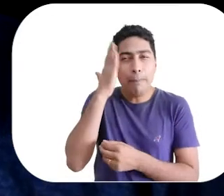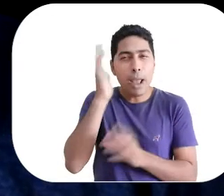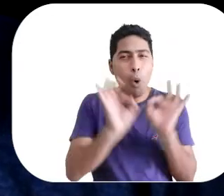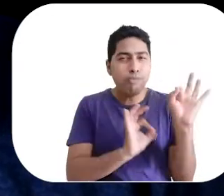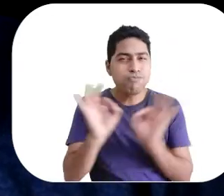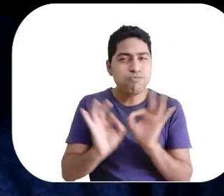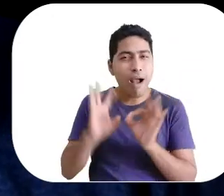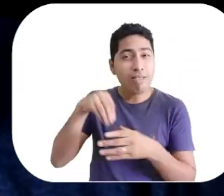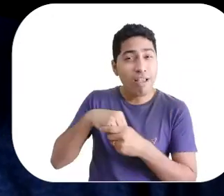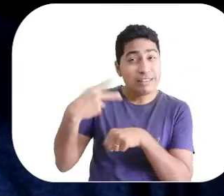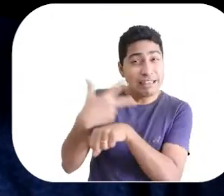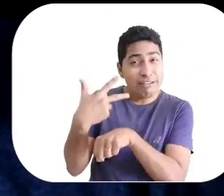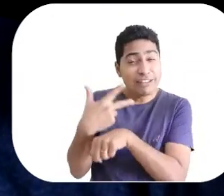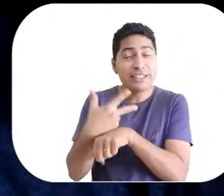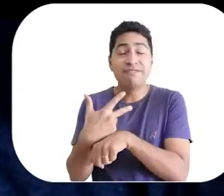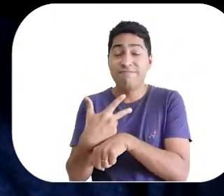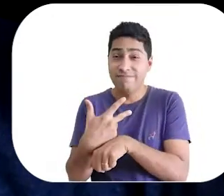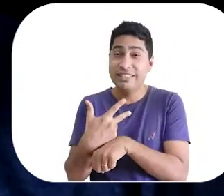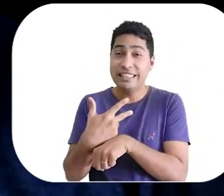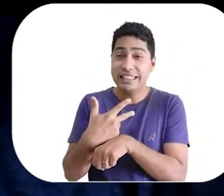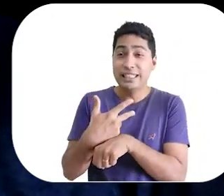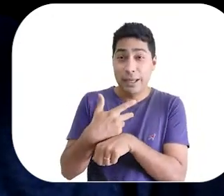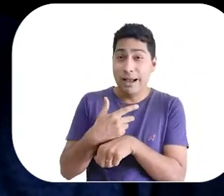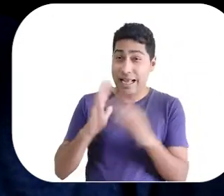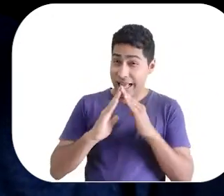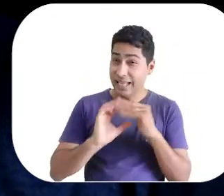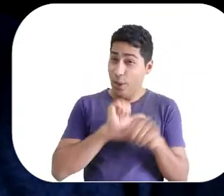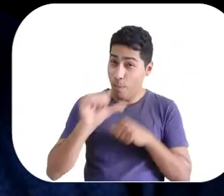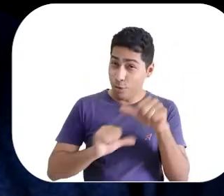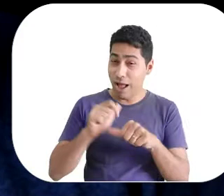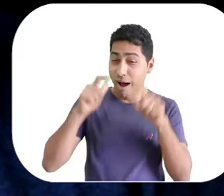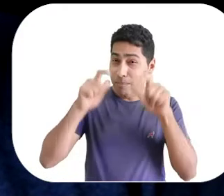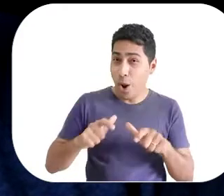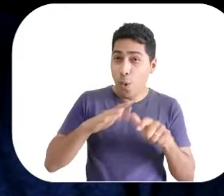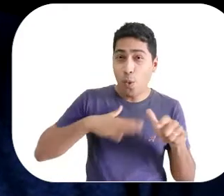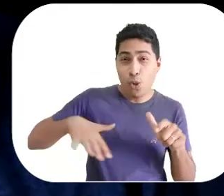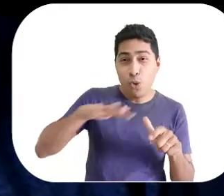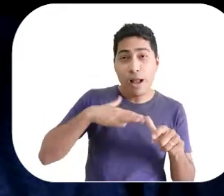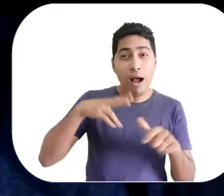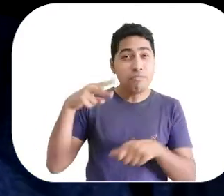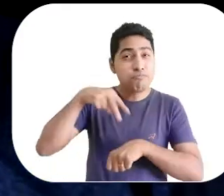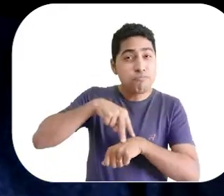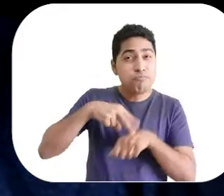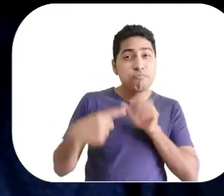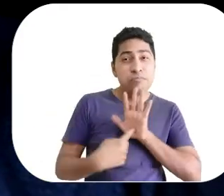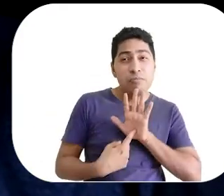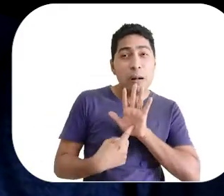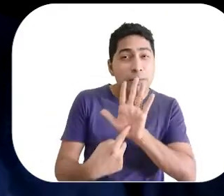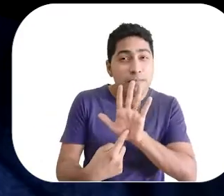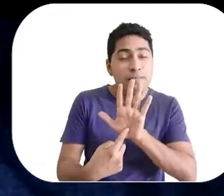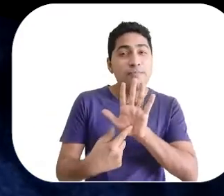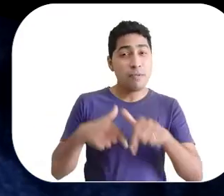equilibrar isso dentro da cena, né? Transformar a sua casa num ambiente de espetáculo, num ambiente